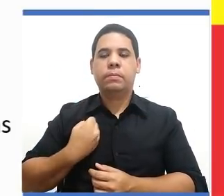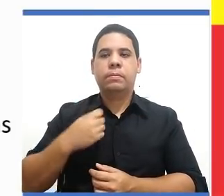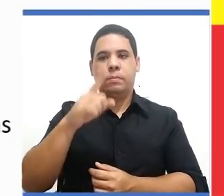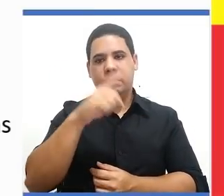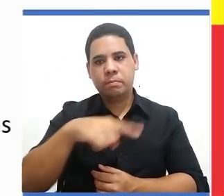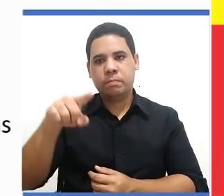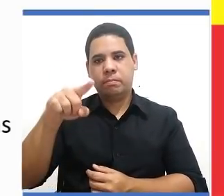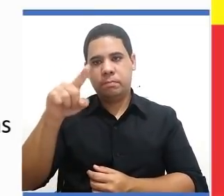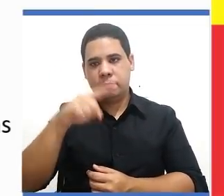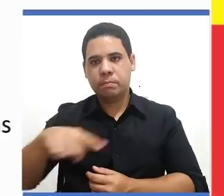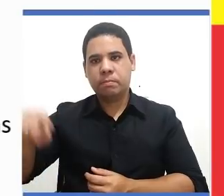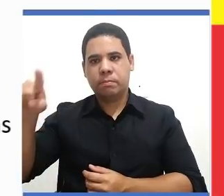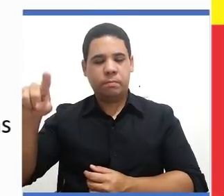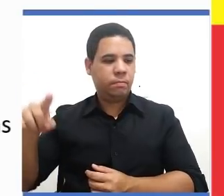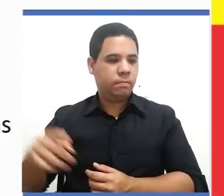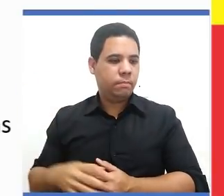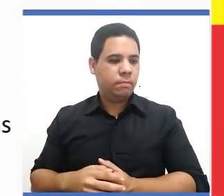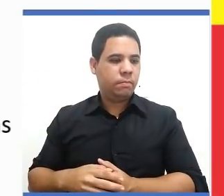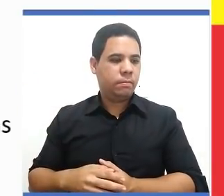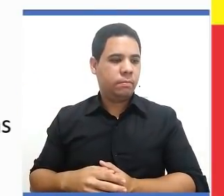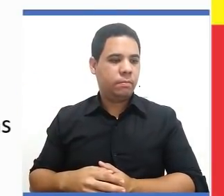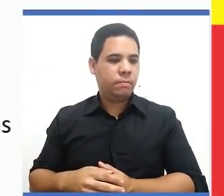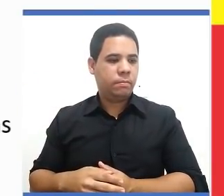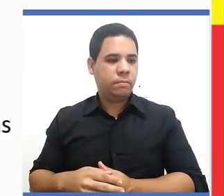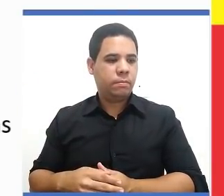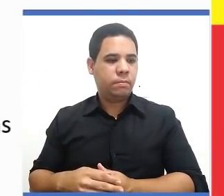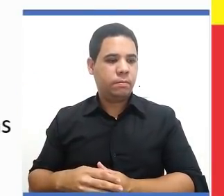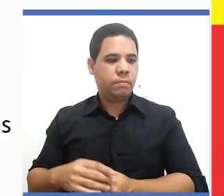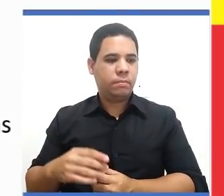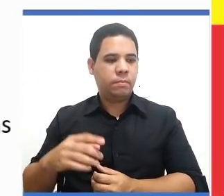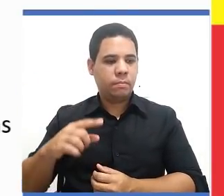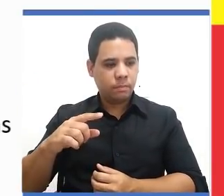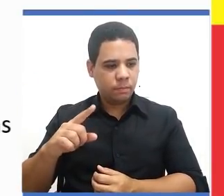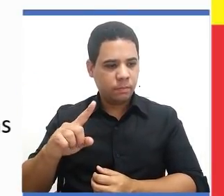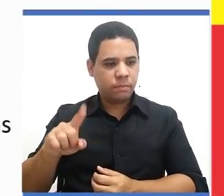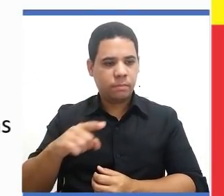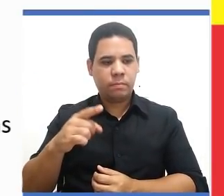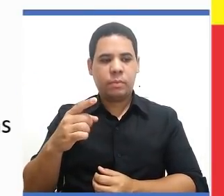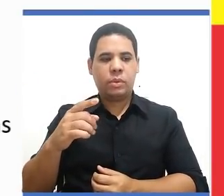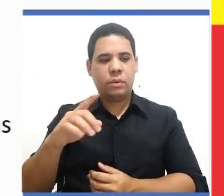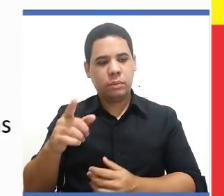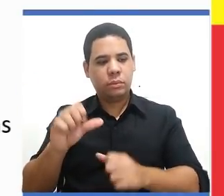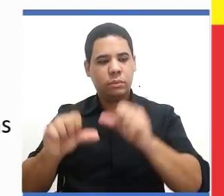encontra aí, pula uma, pula duas. Transformando isso, fica